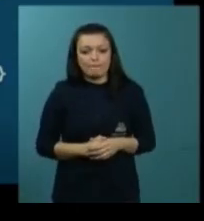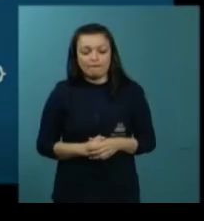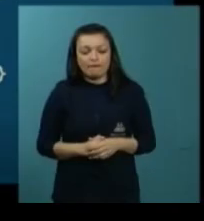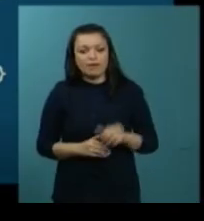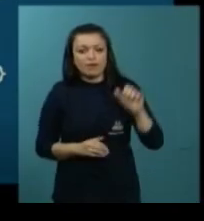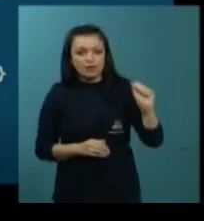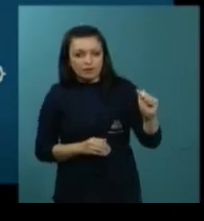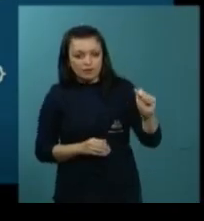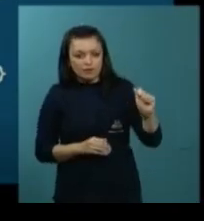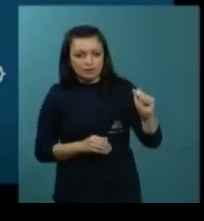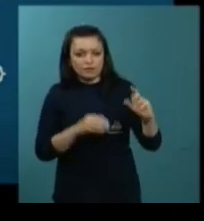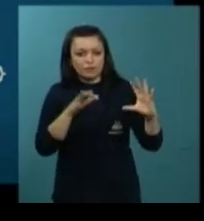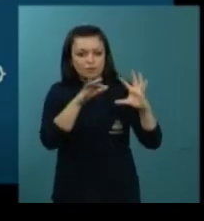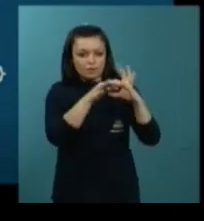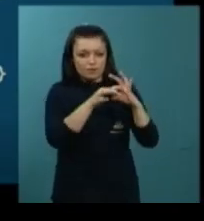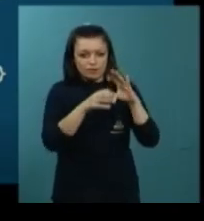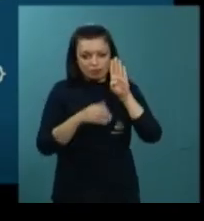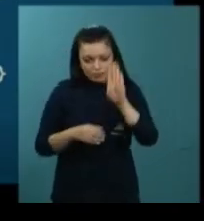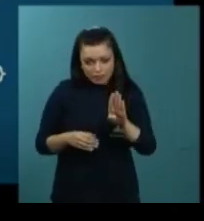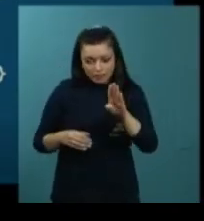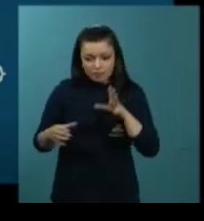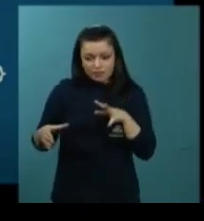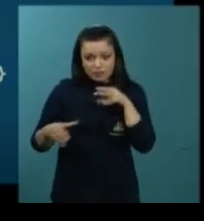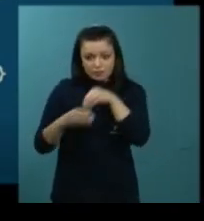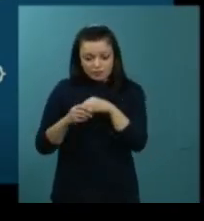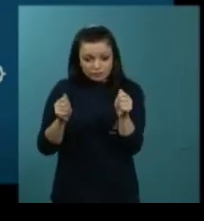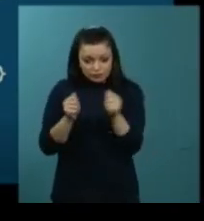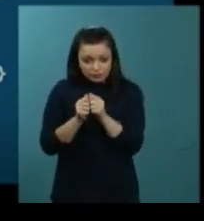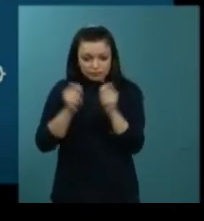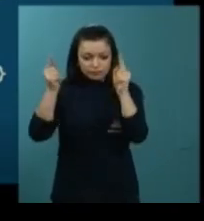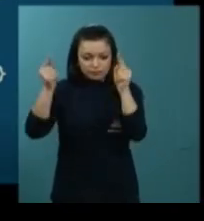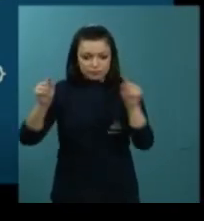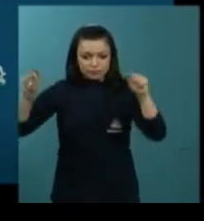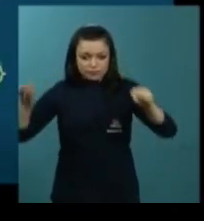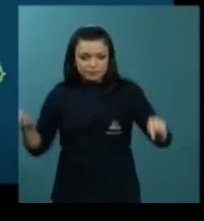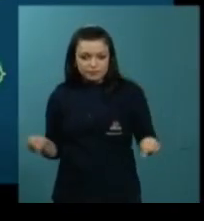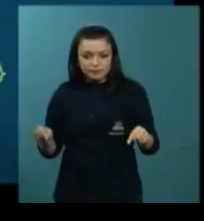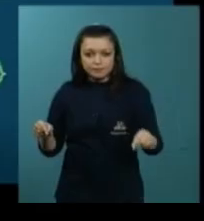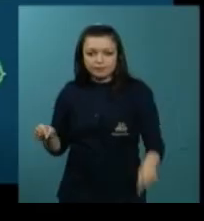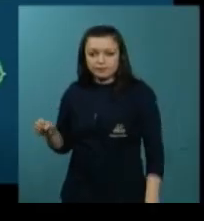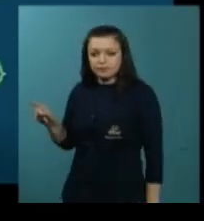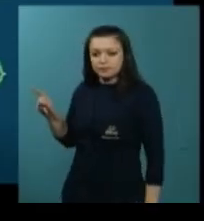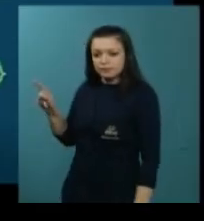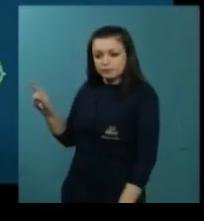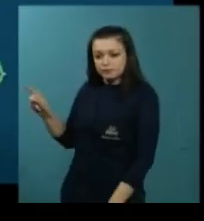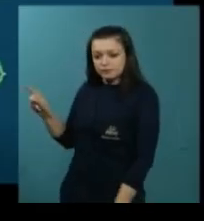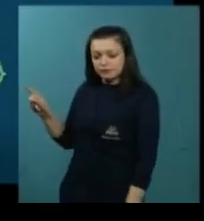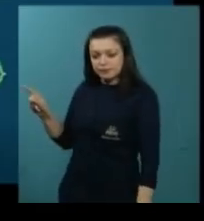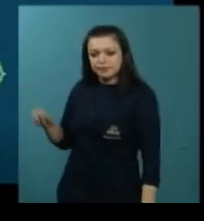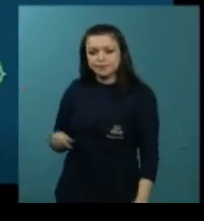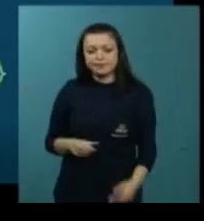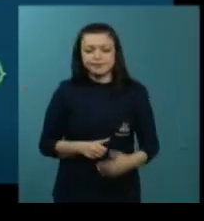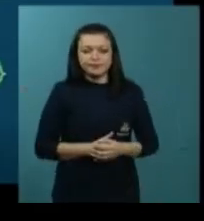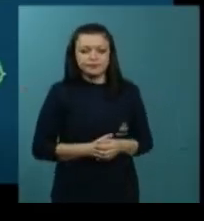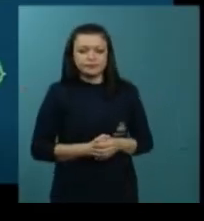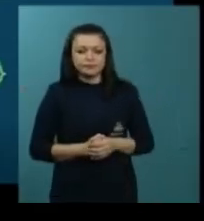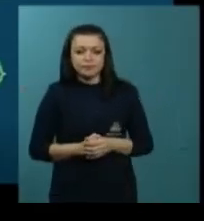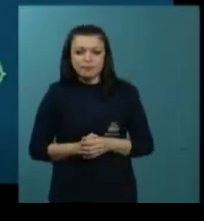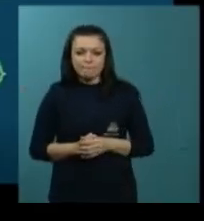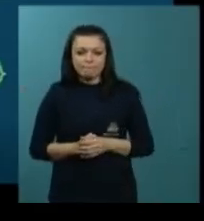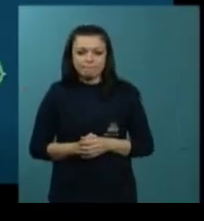A união desses dois conjuntos é um conjunto. Por isso será representado dentro de chaves.